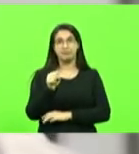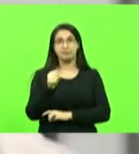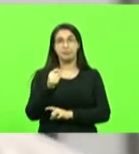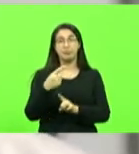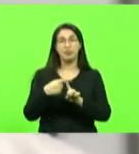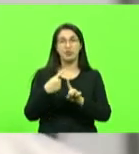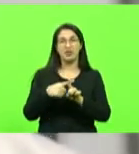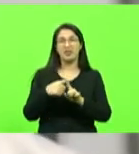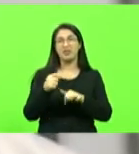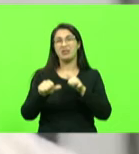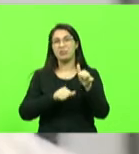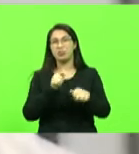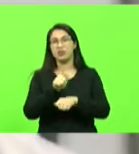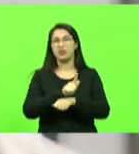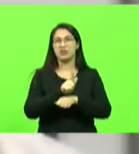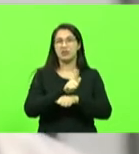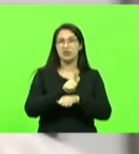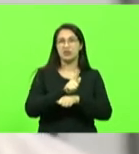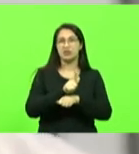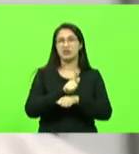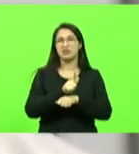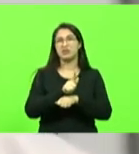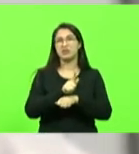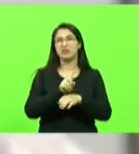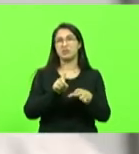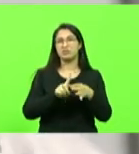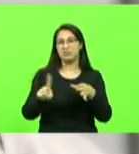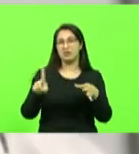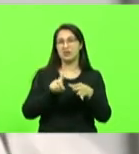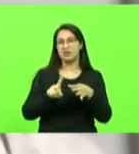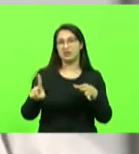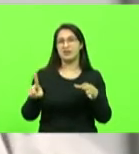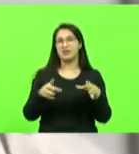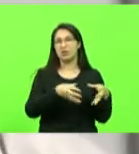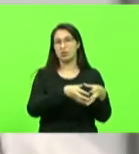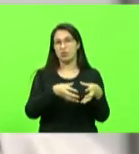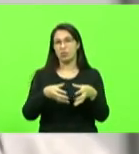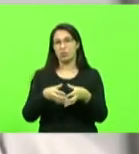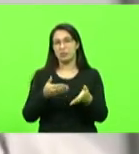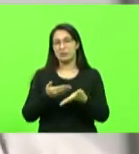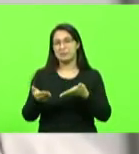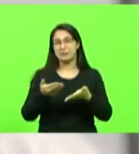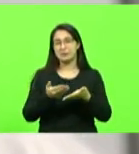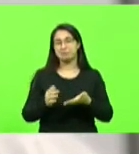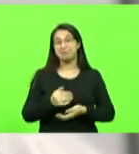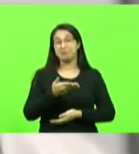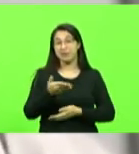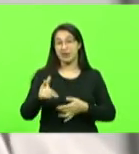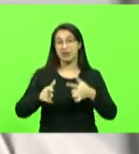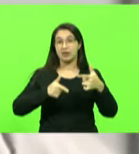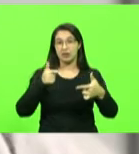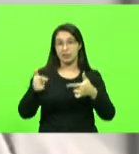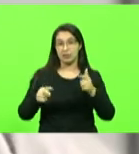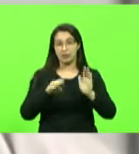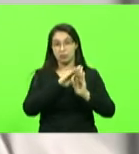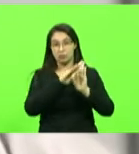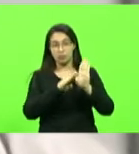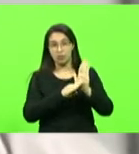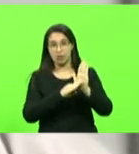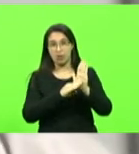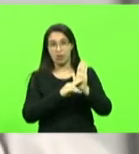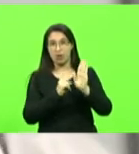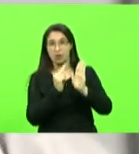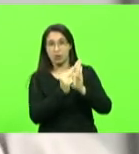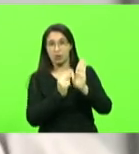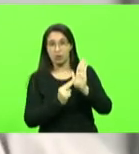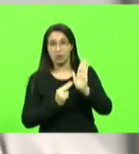gestão, exonera a equipe. Então, o fato dos trabalhadores não estarem citados no tema geral nem